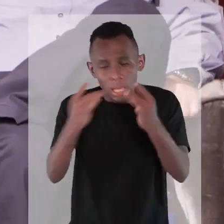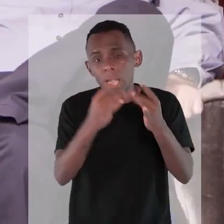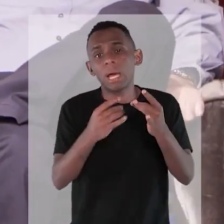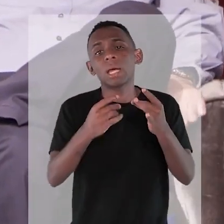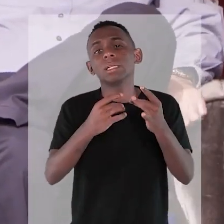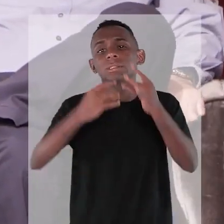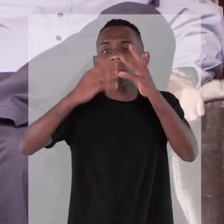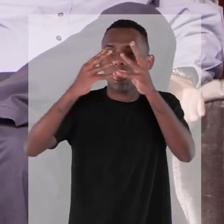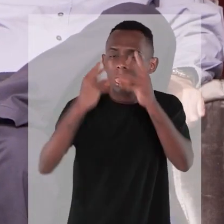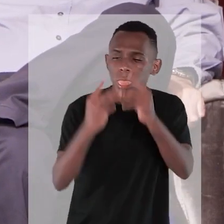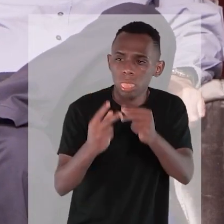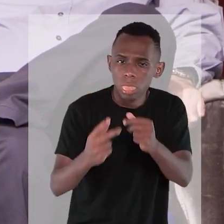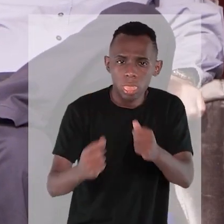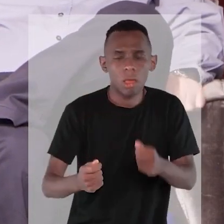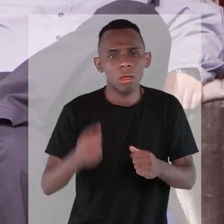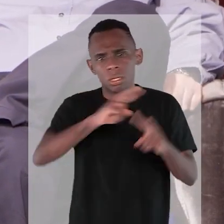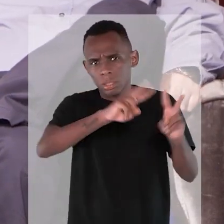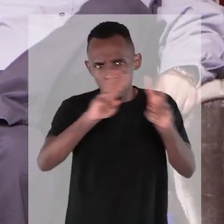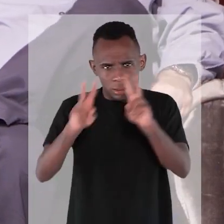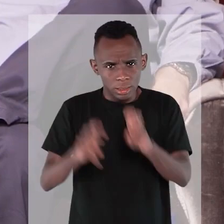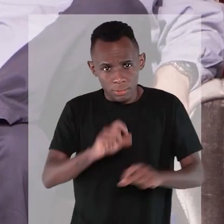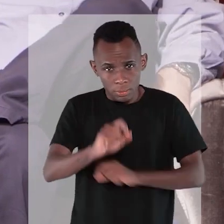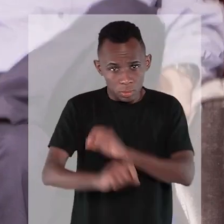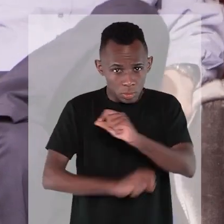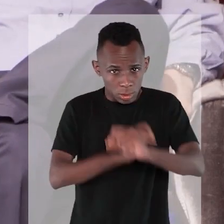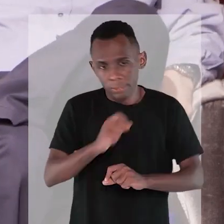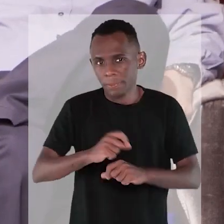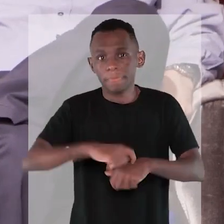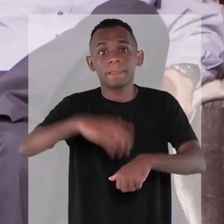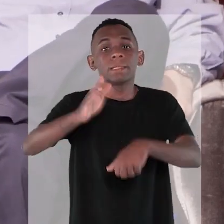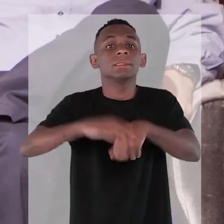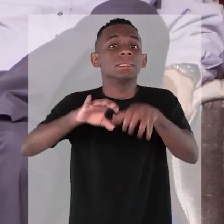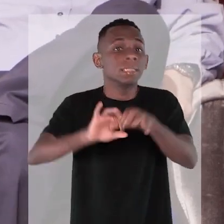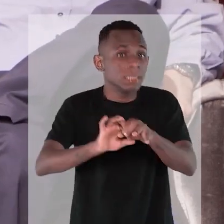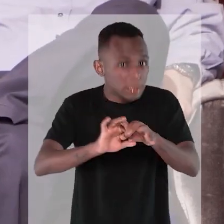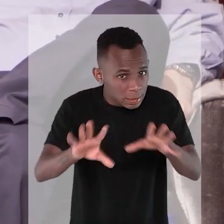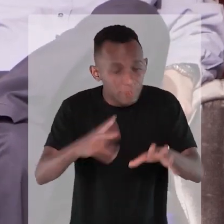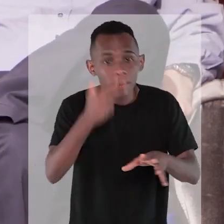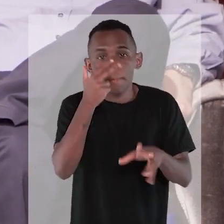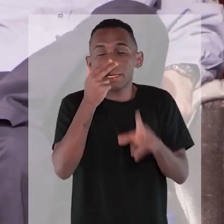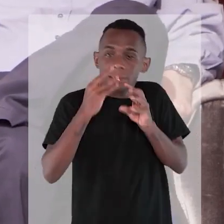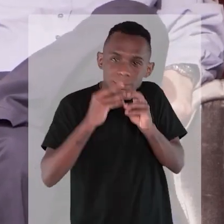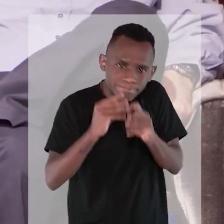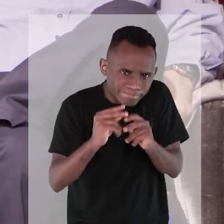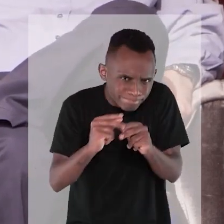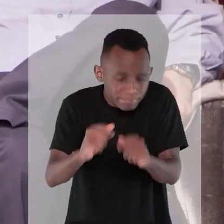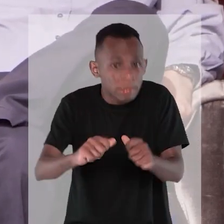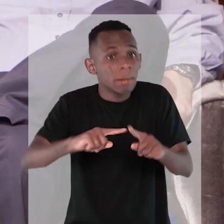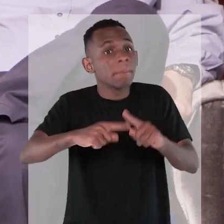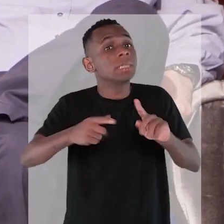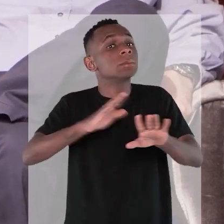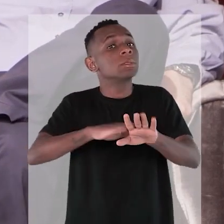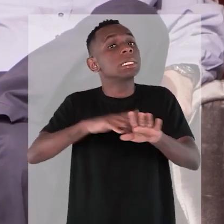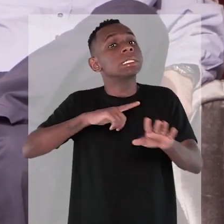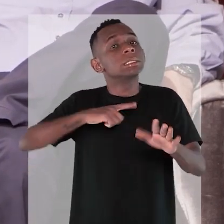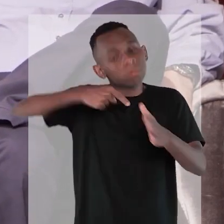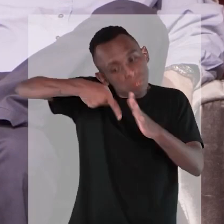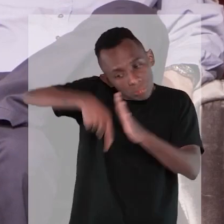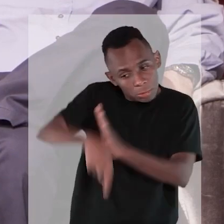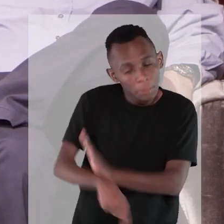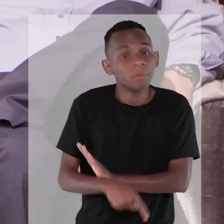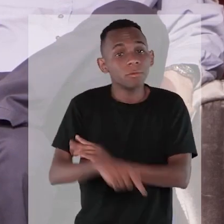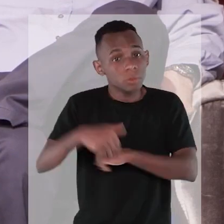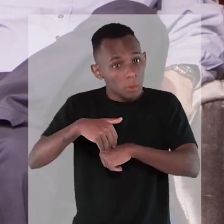atentado à democracia, às instituições democráticas, que é evidente, mas eu acho que tem uma coisa mais profunda ainda, né? Quer dizer, de